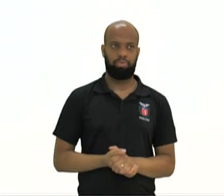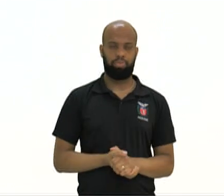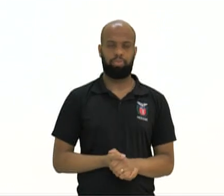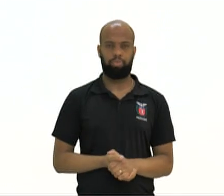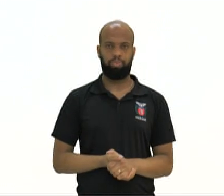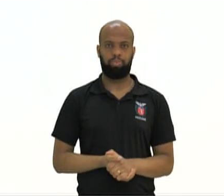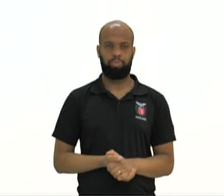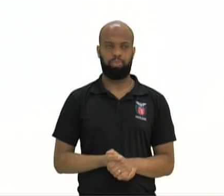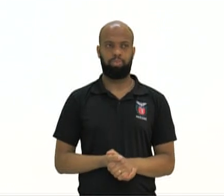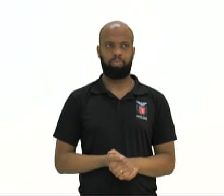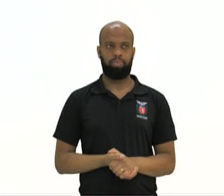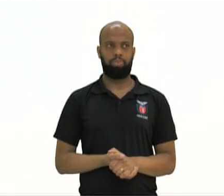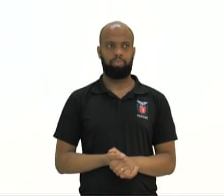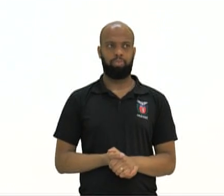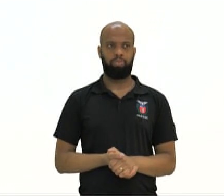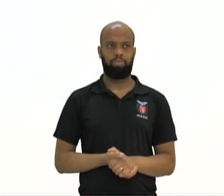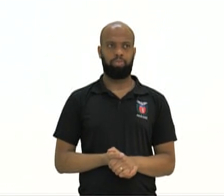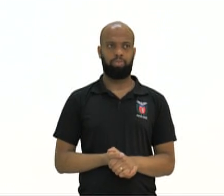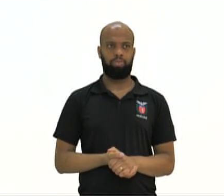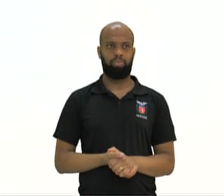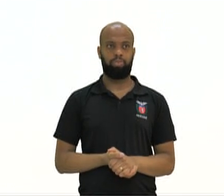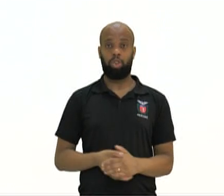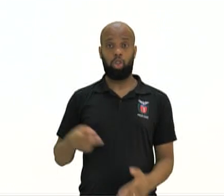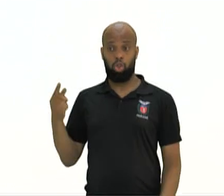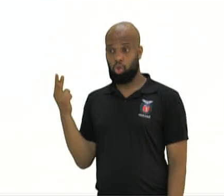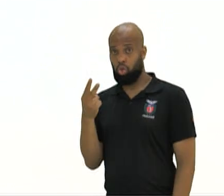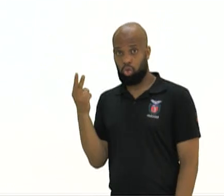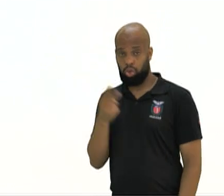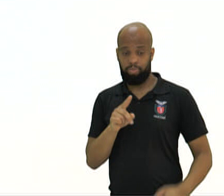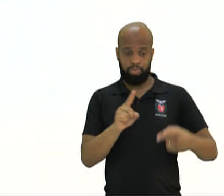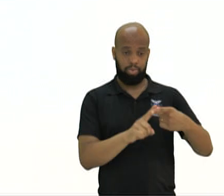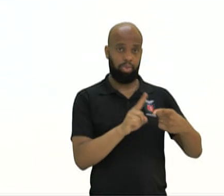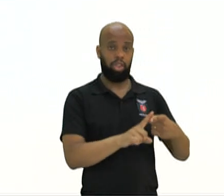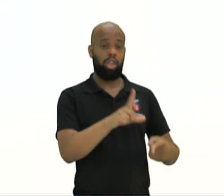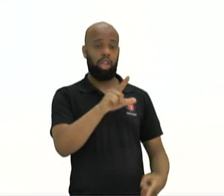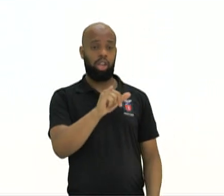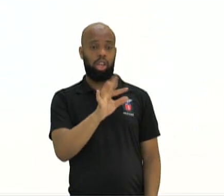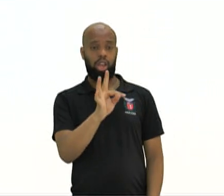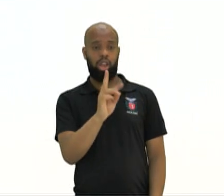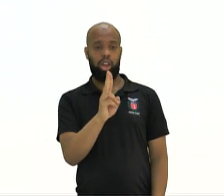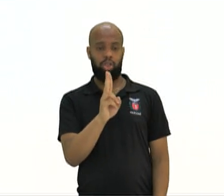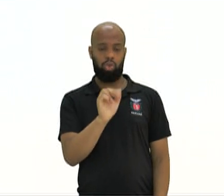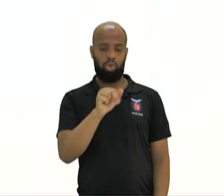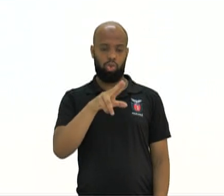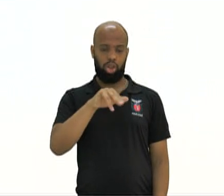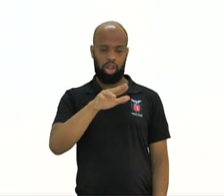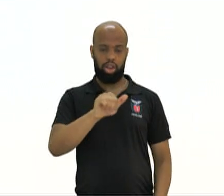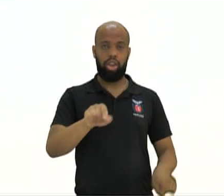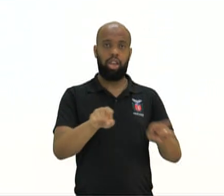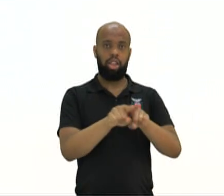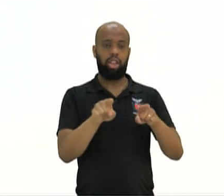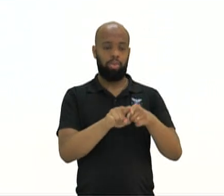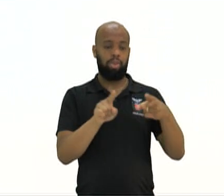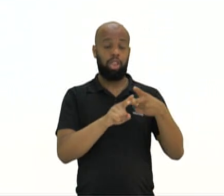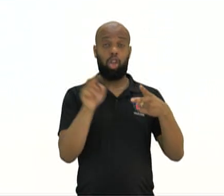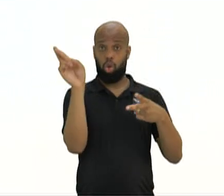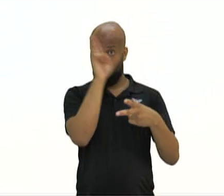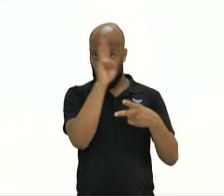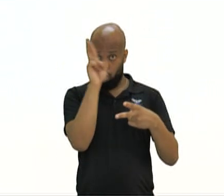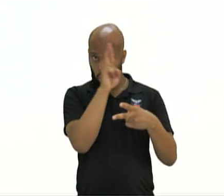and inconsequential. Ambos, lituânios e russos, os participantes da Lituânia e os russos,